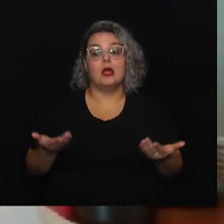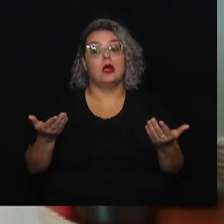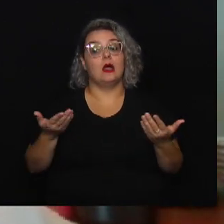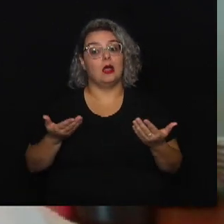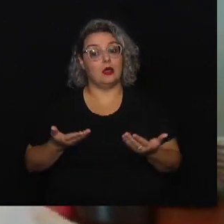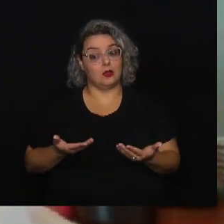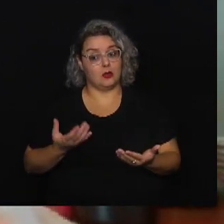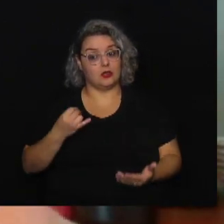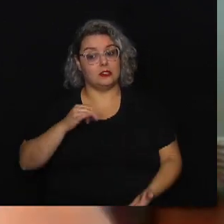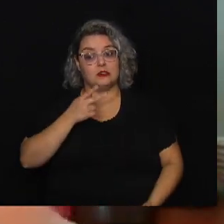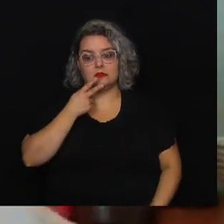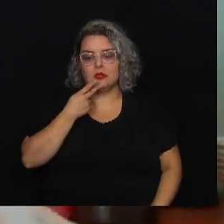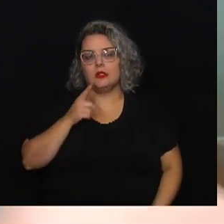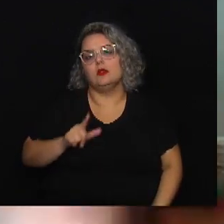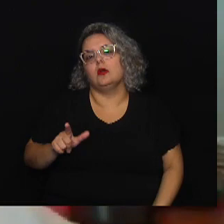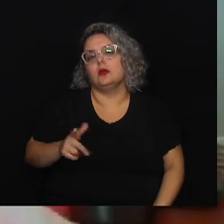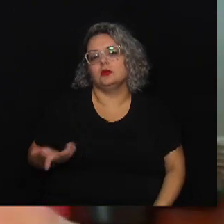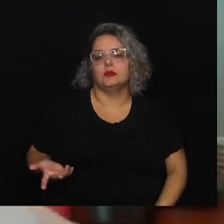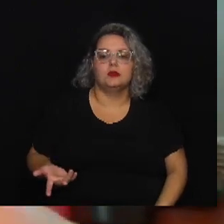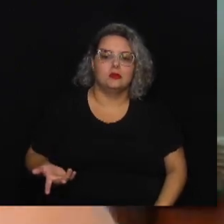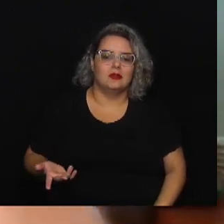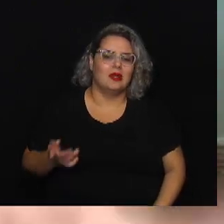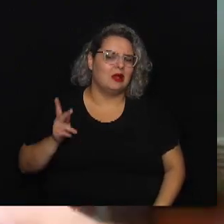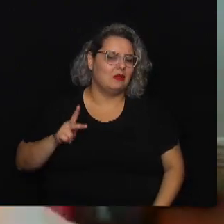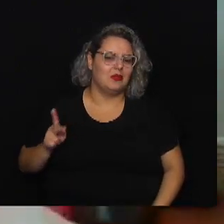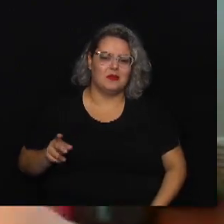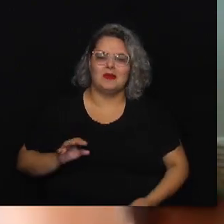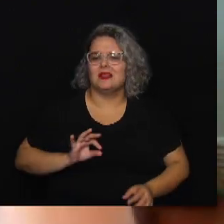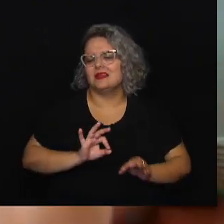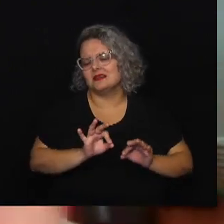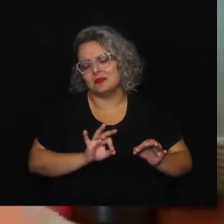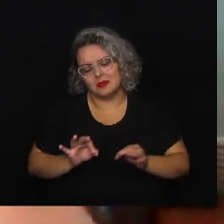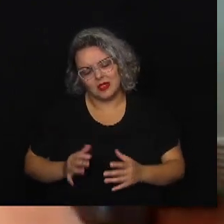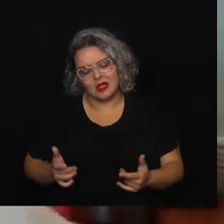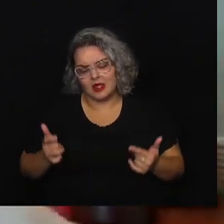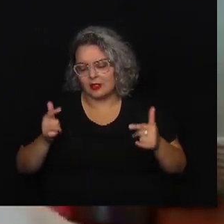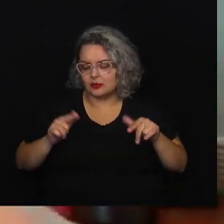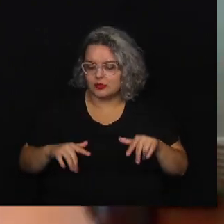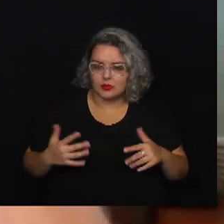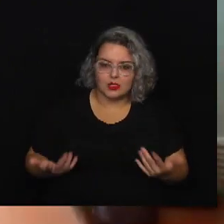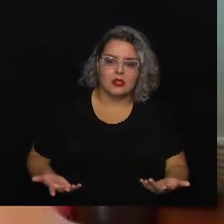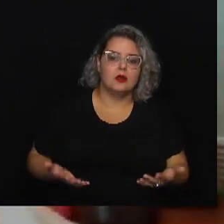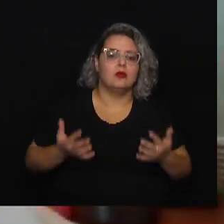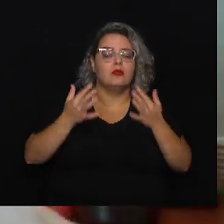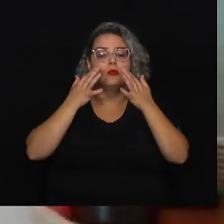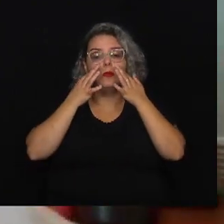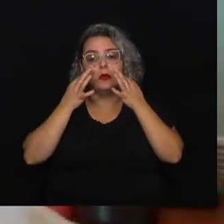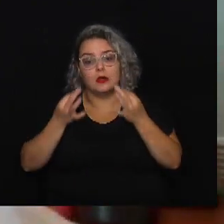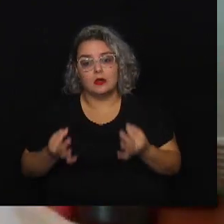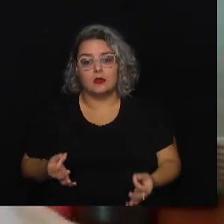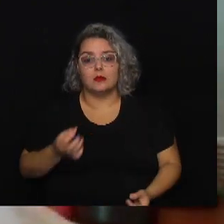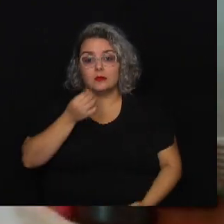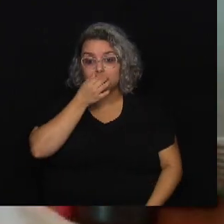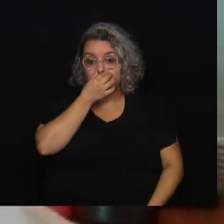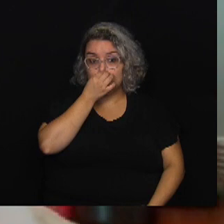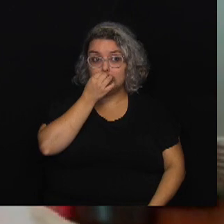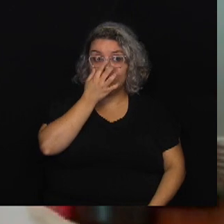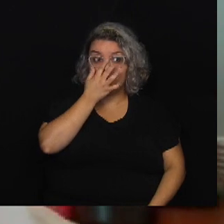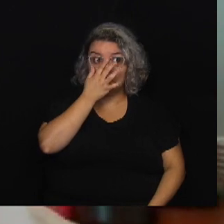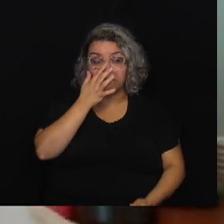gente for falar, claro, o professor sempre prepara o espaço com, né, muita atenção. Nesse momento,